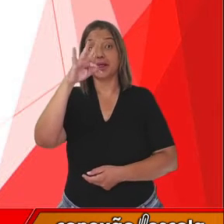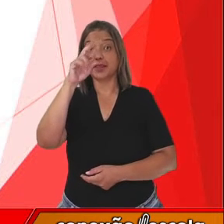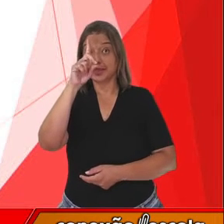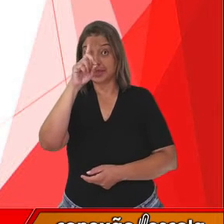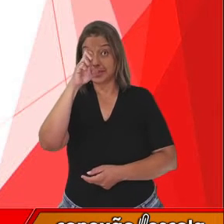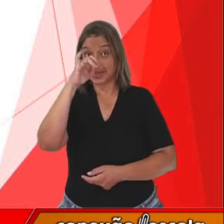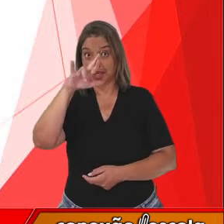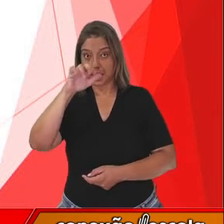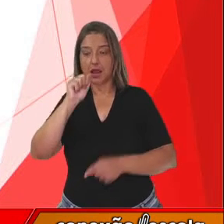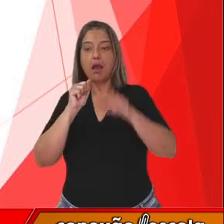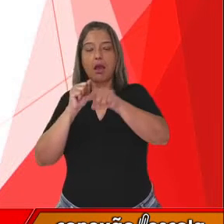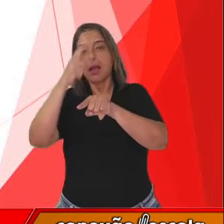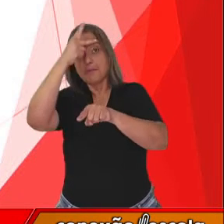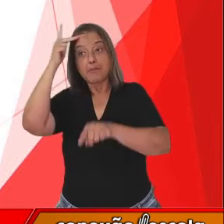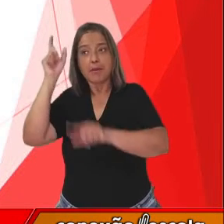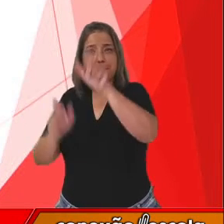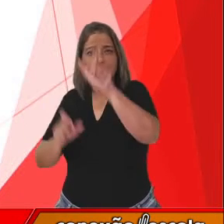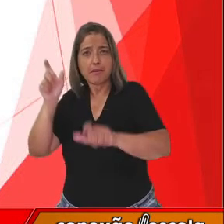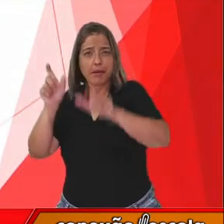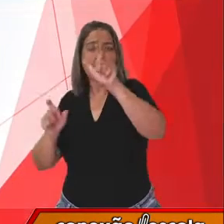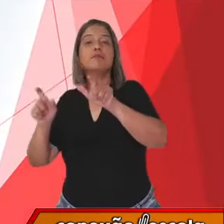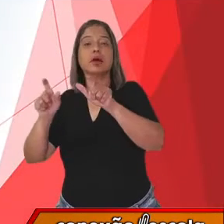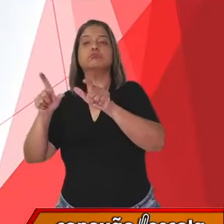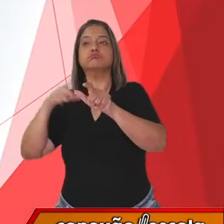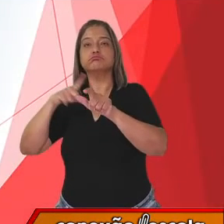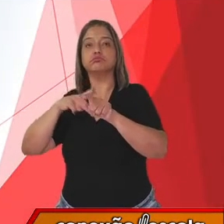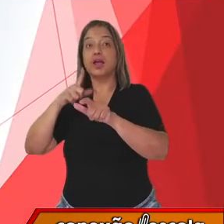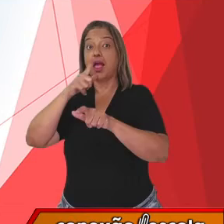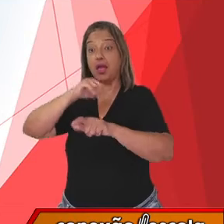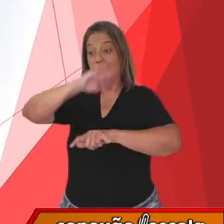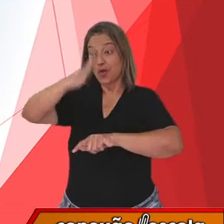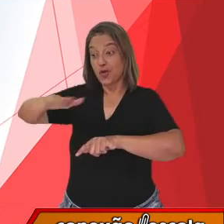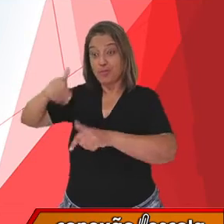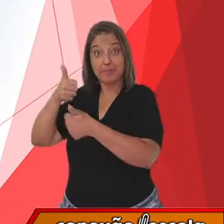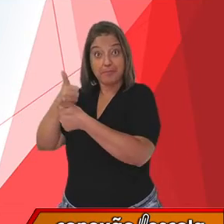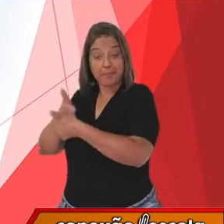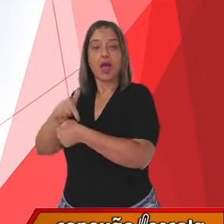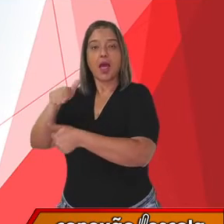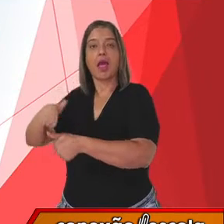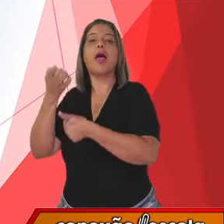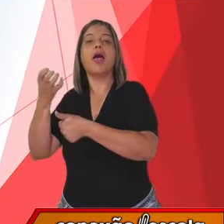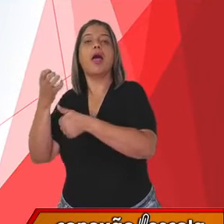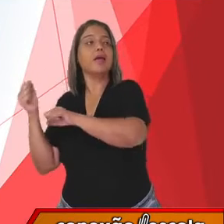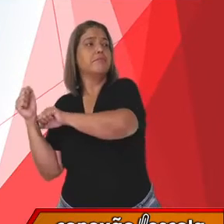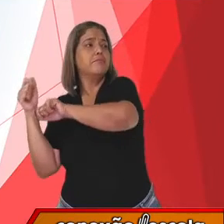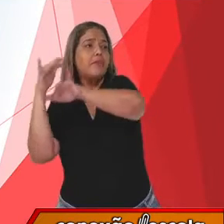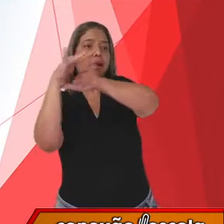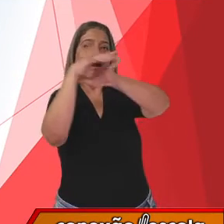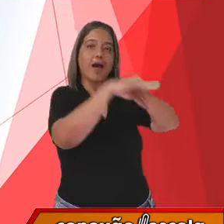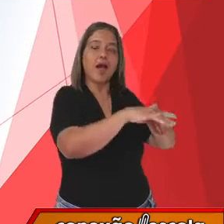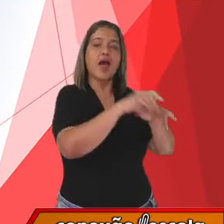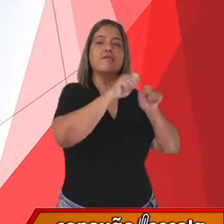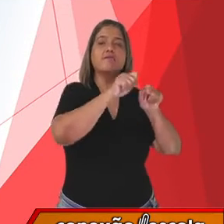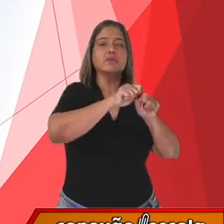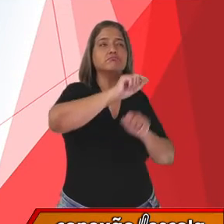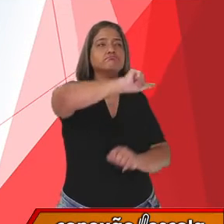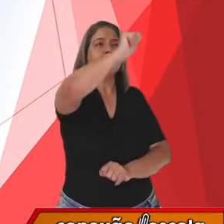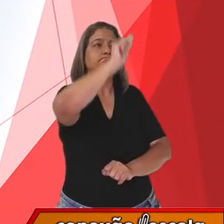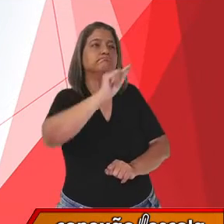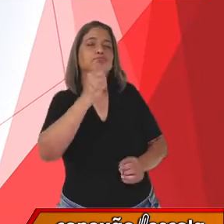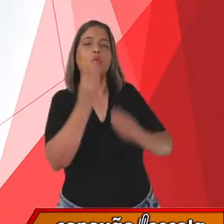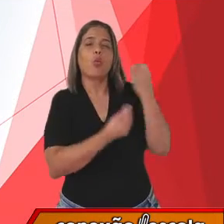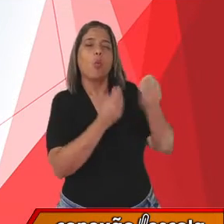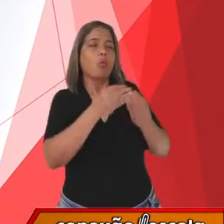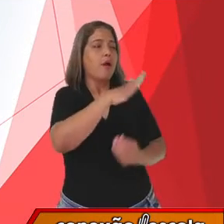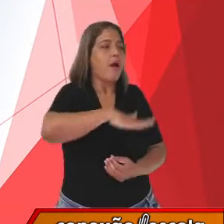assim? Eram pessoas que vinham do litoral brasileiro com a finalidade de mapear, fazer um